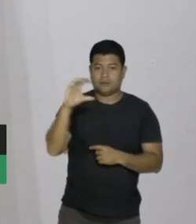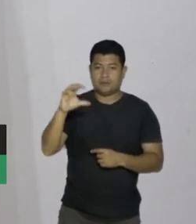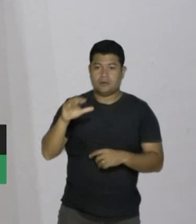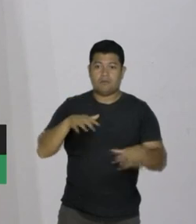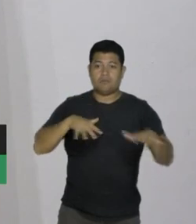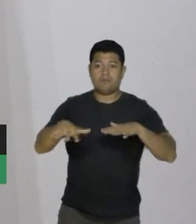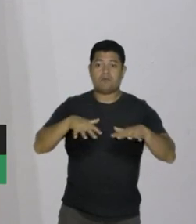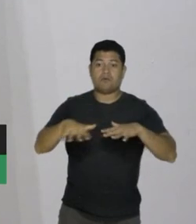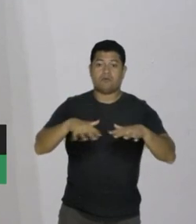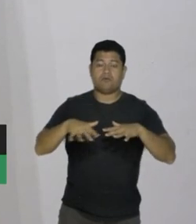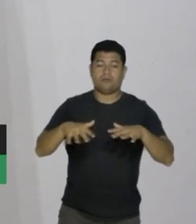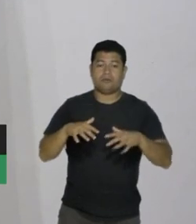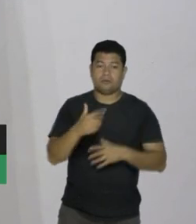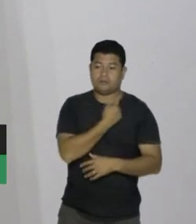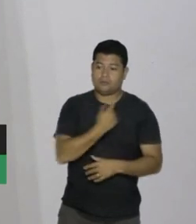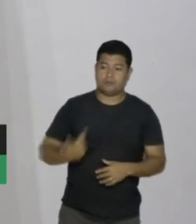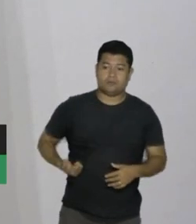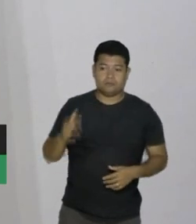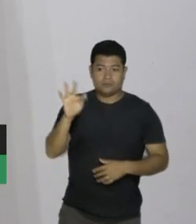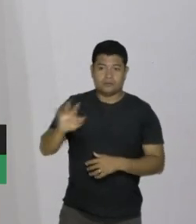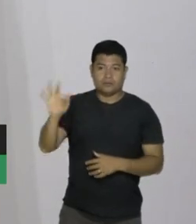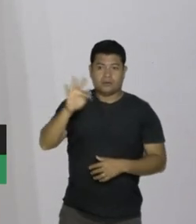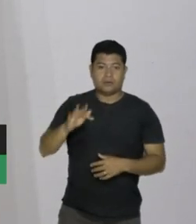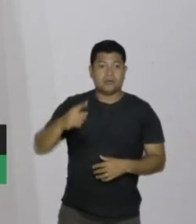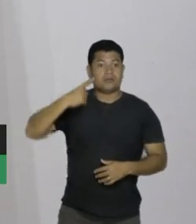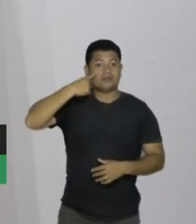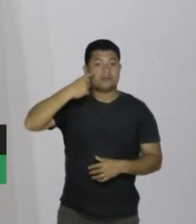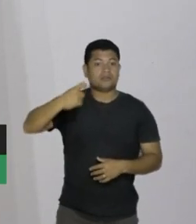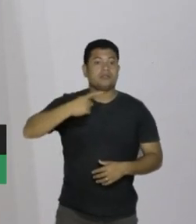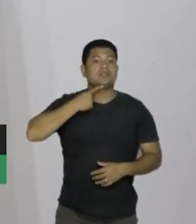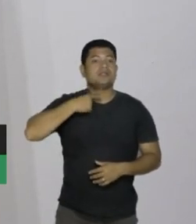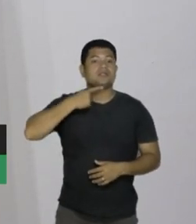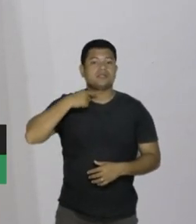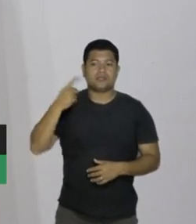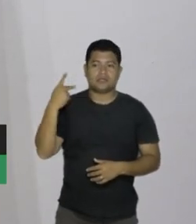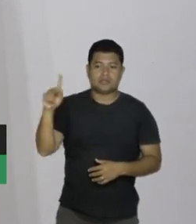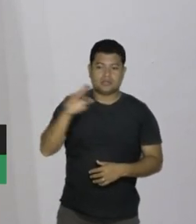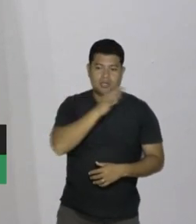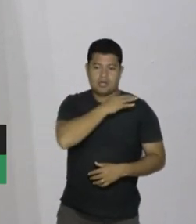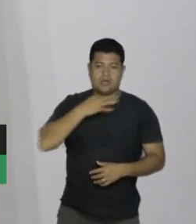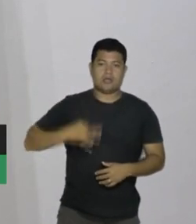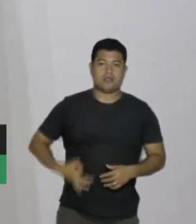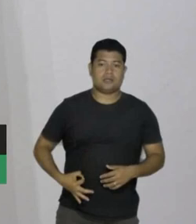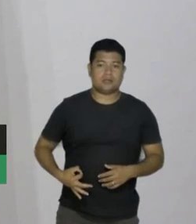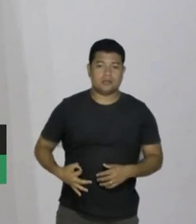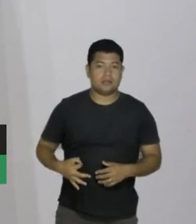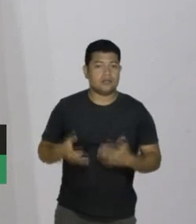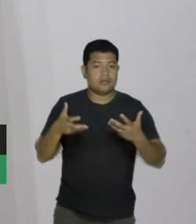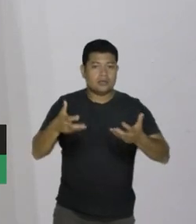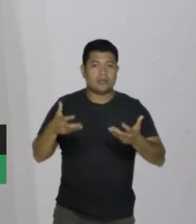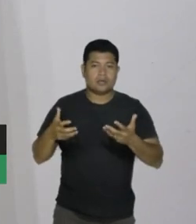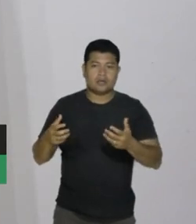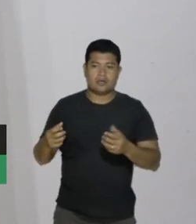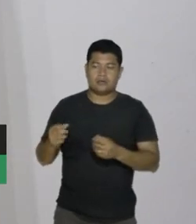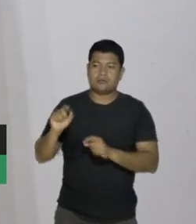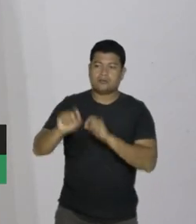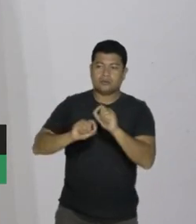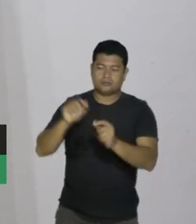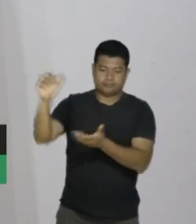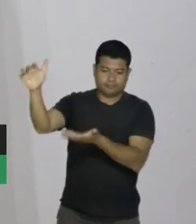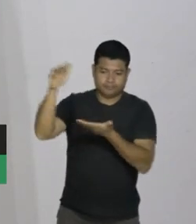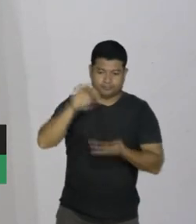intenção da China estabeleceu uma parceria com o Governo Federal para importar a maçã chinesa